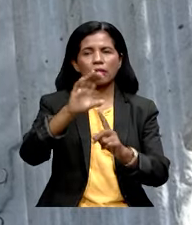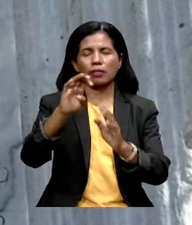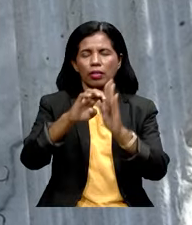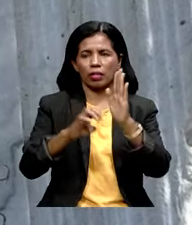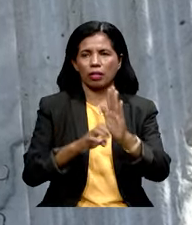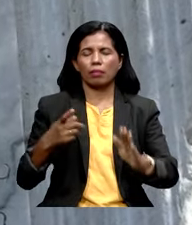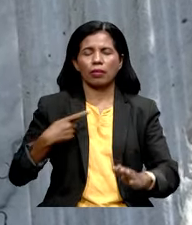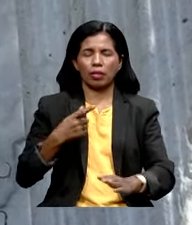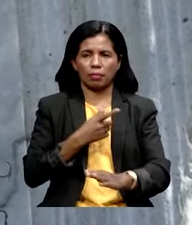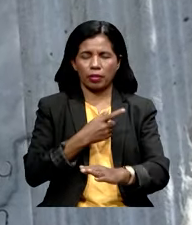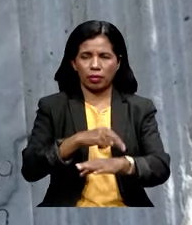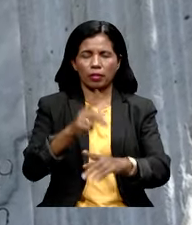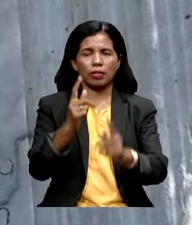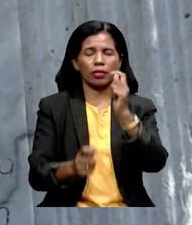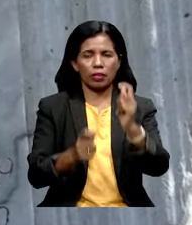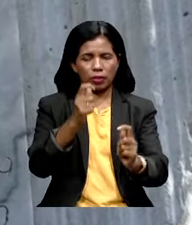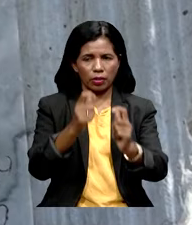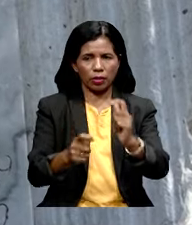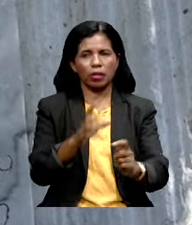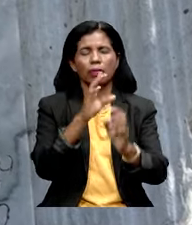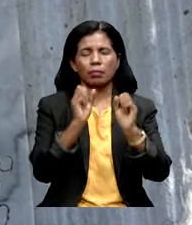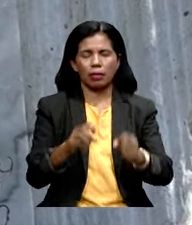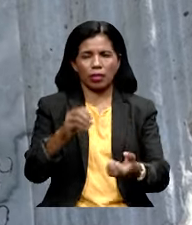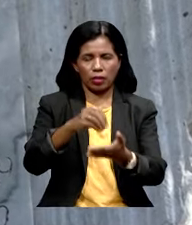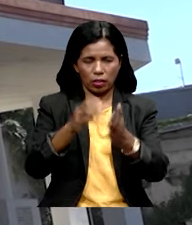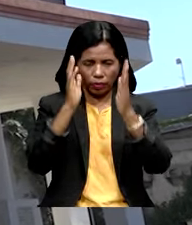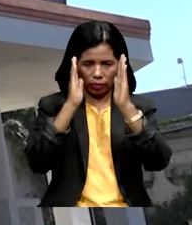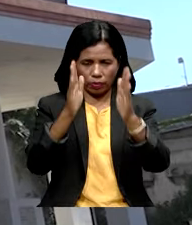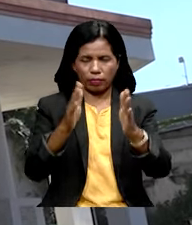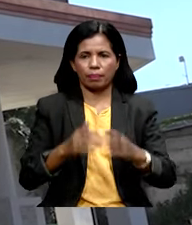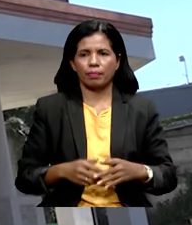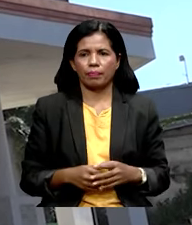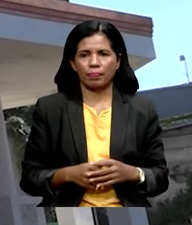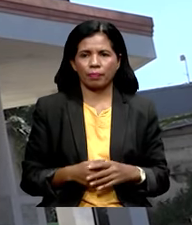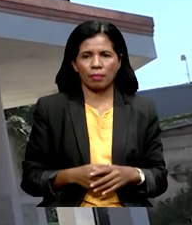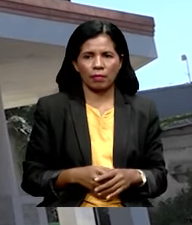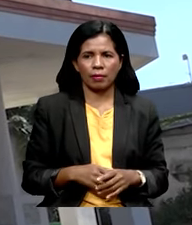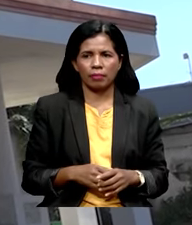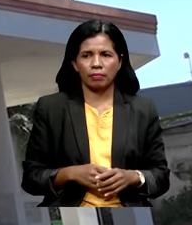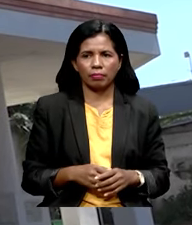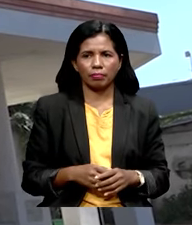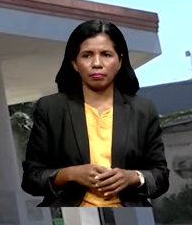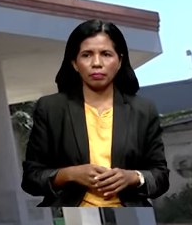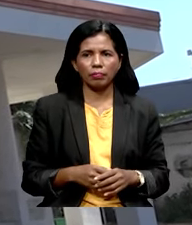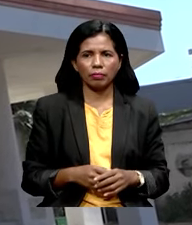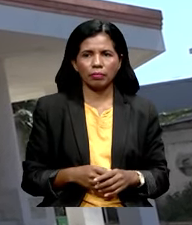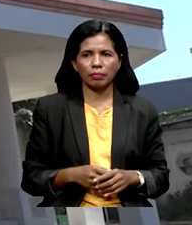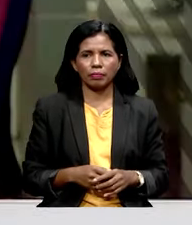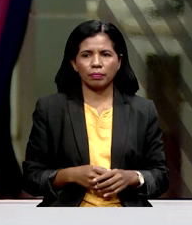Parlamento Nacional no Tribunal Recurso ou de beletal consideração. Marito da Costa, Merenciana Martins, Giamen.